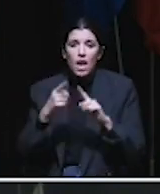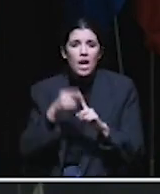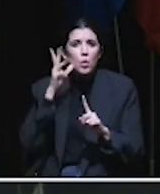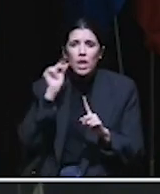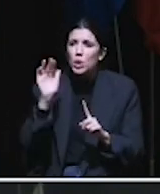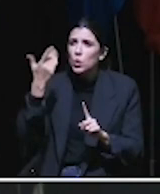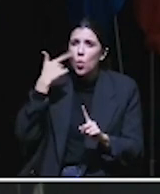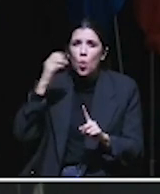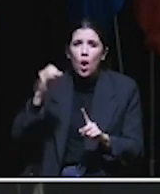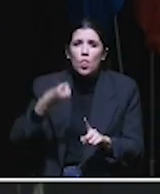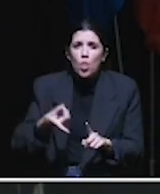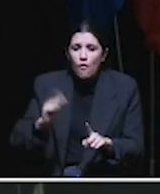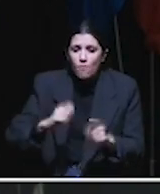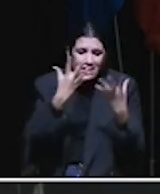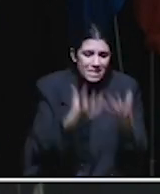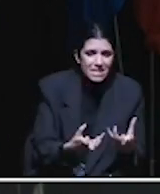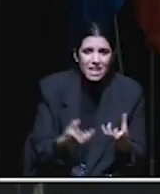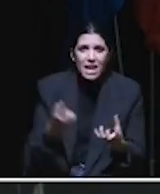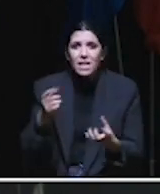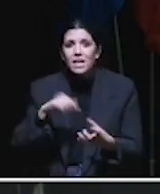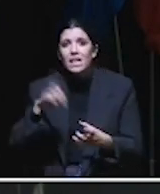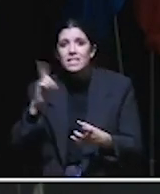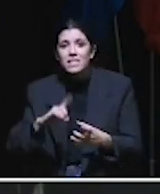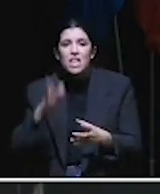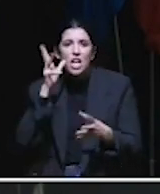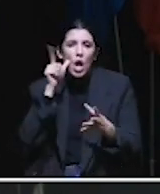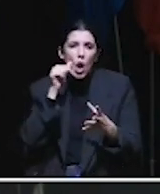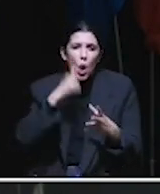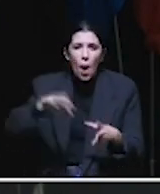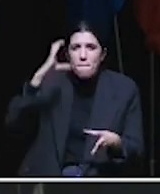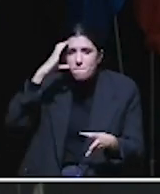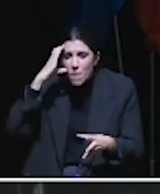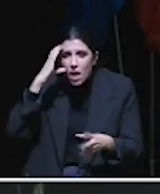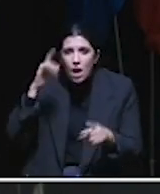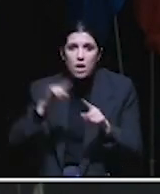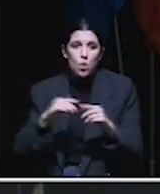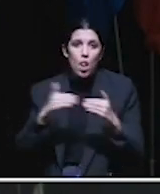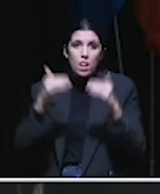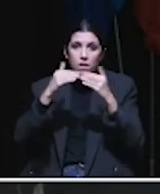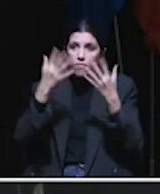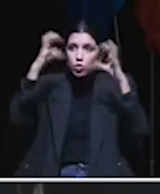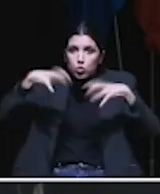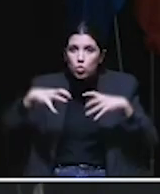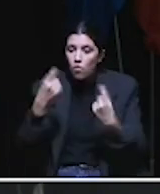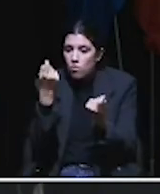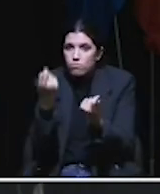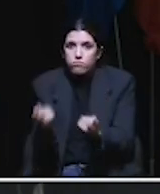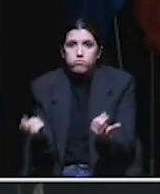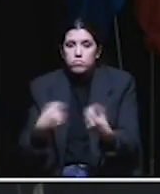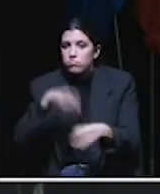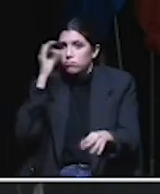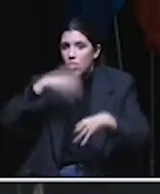com 9 meses de seca, 6 ondas de calor e fechou com registros inéditos dos níveis de chuva. Este é o novo